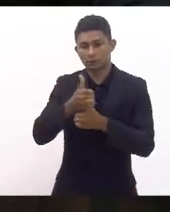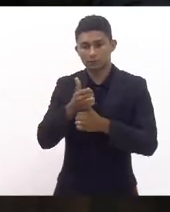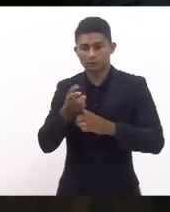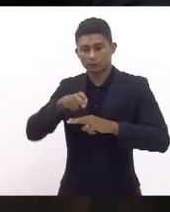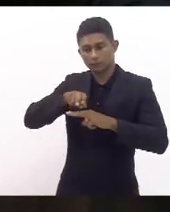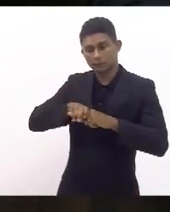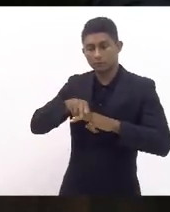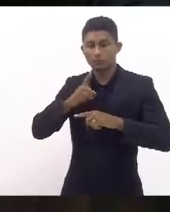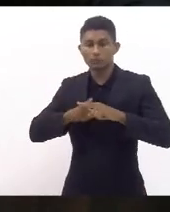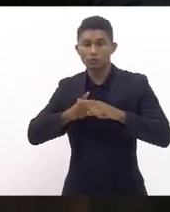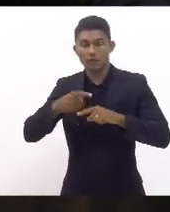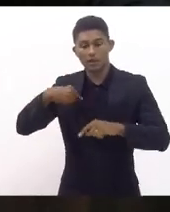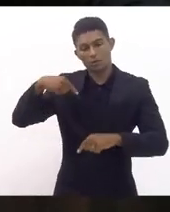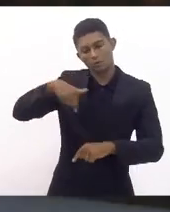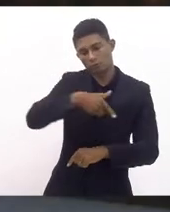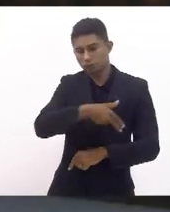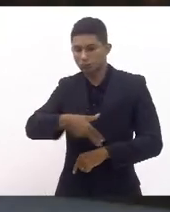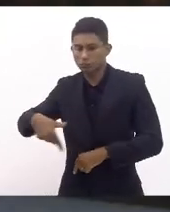da medalha, por favor.